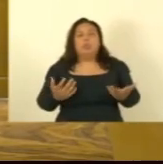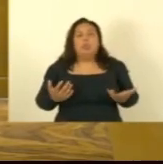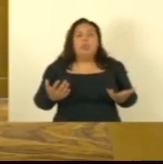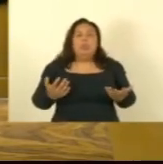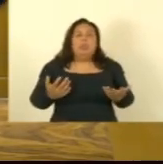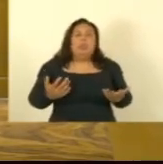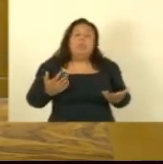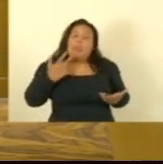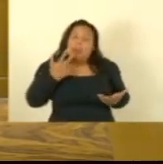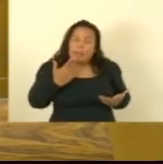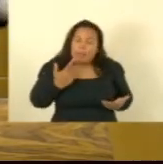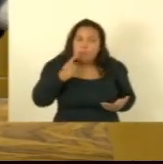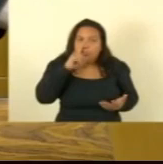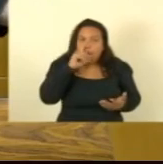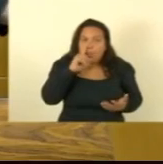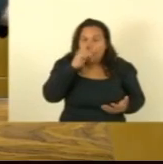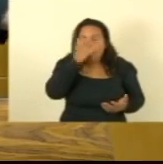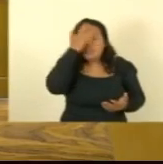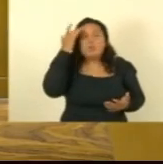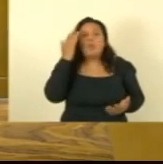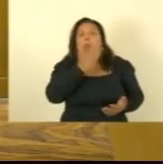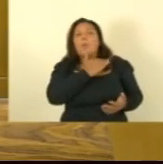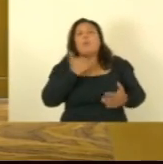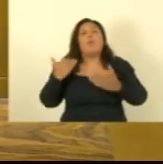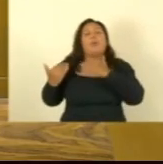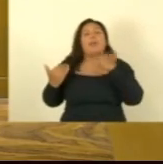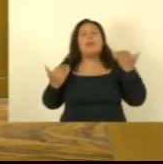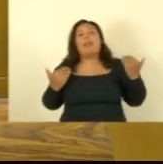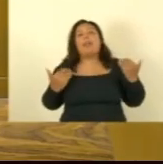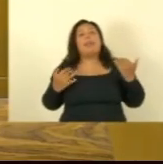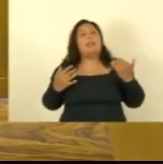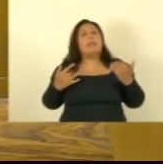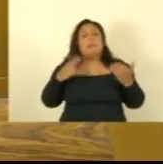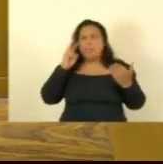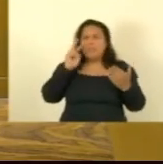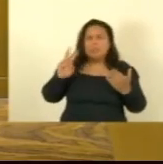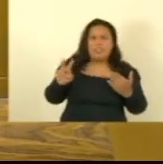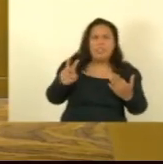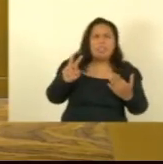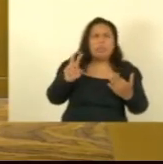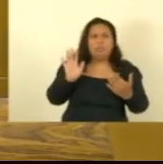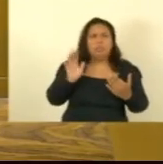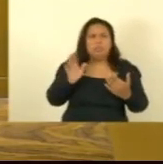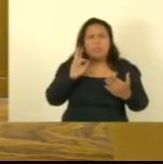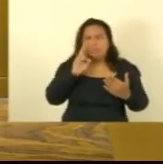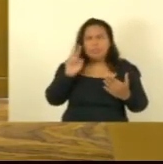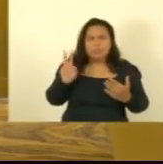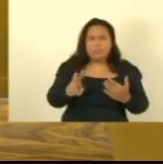arriscando pessoas morrerem. Inclusive, todo mundo viu aí